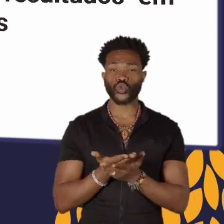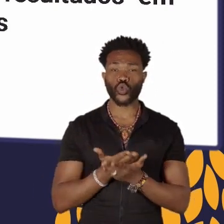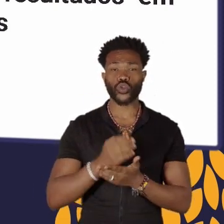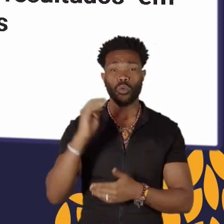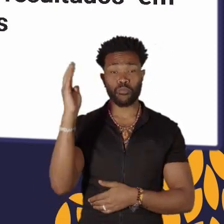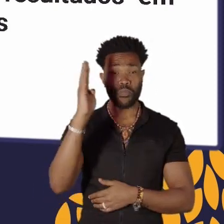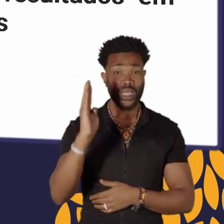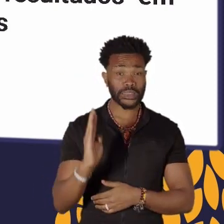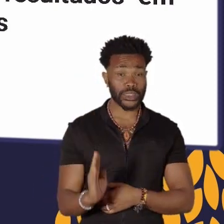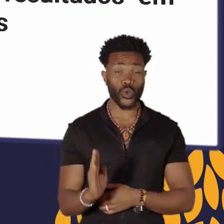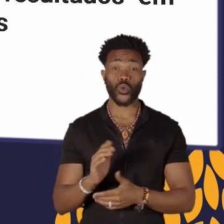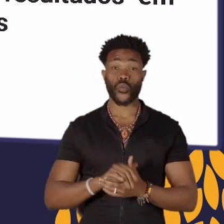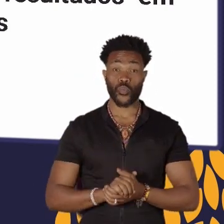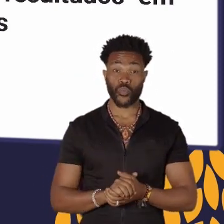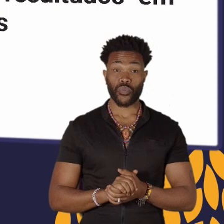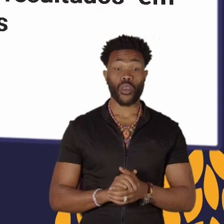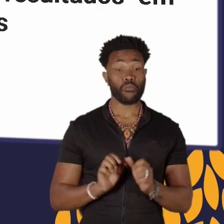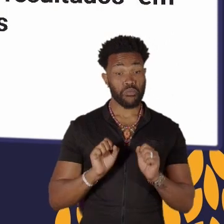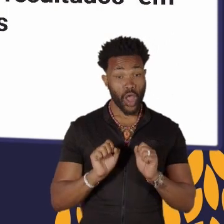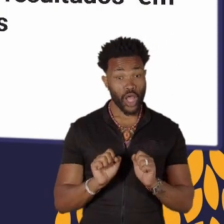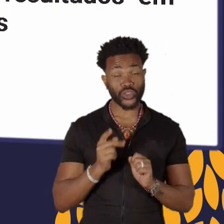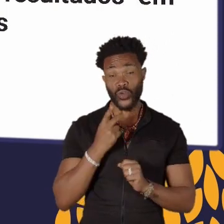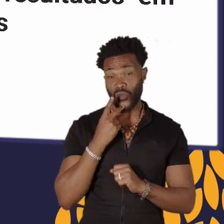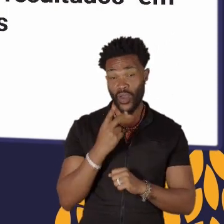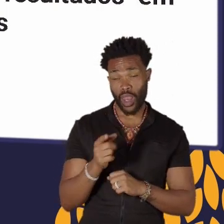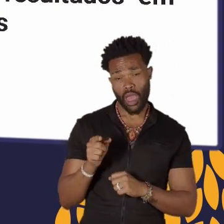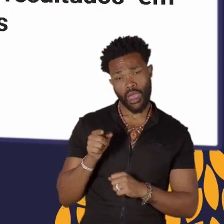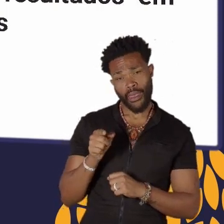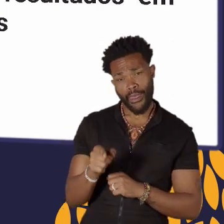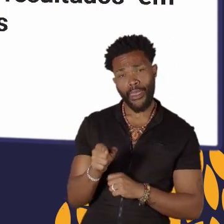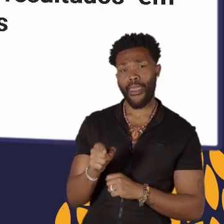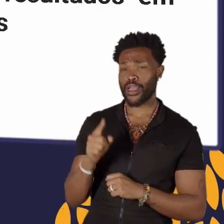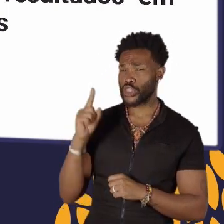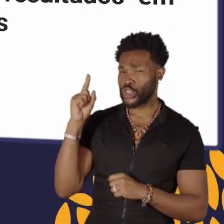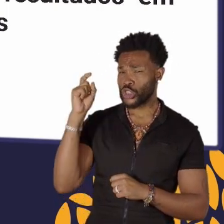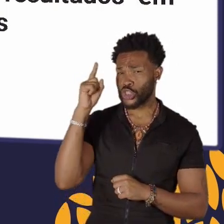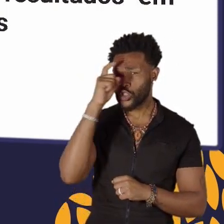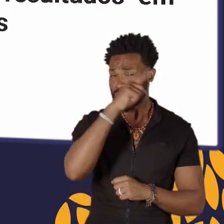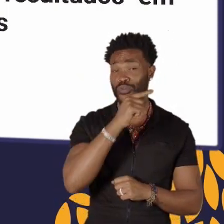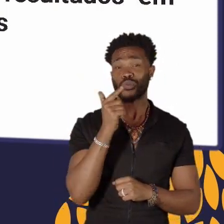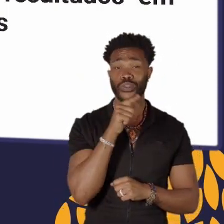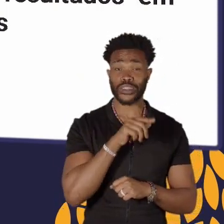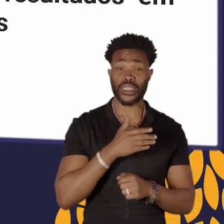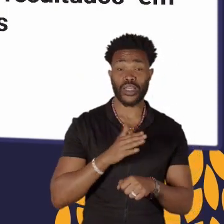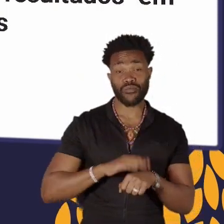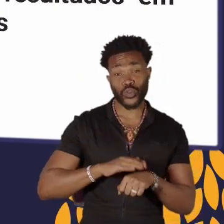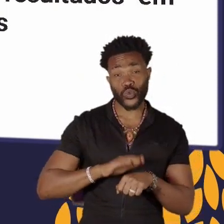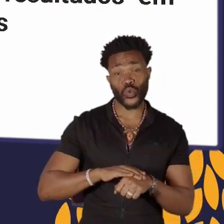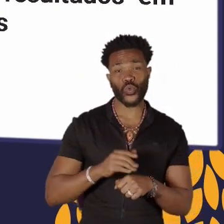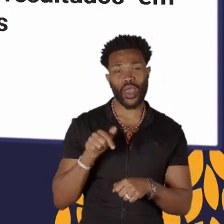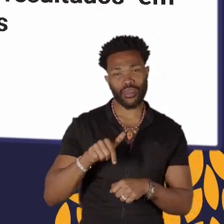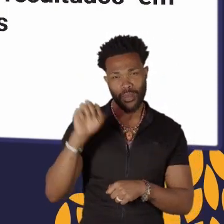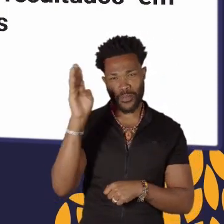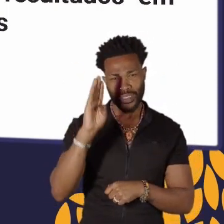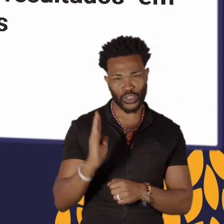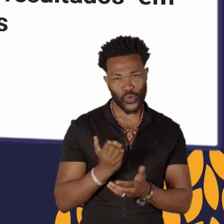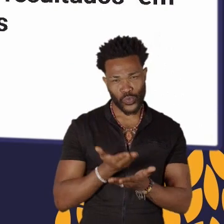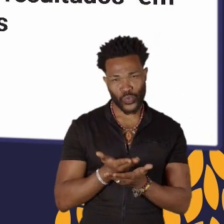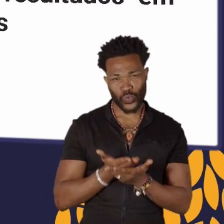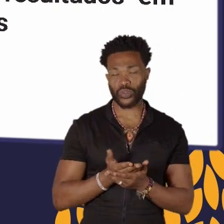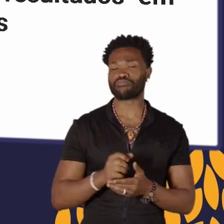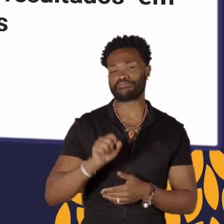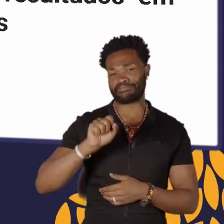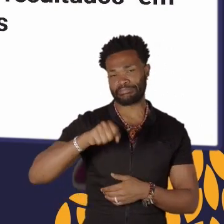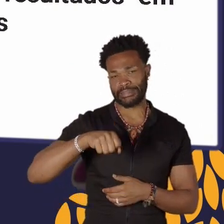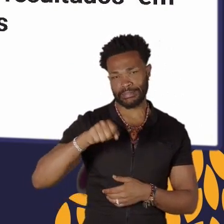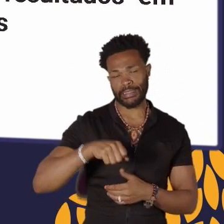Brasil, porque aí a gente pode dizer, mas é um calvário a gente conseguir fazer estudos dessa natureza no país. Sim. No entanto, eu